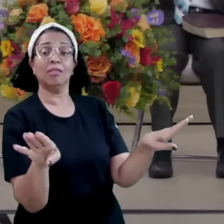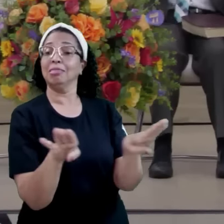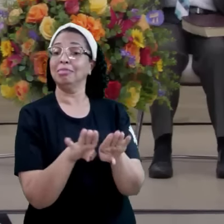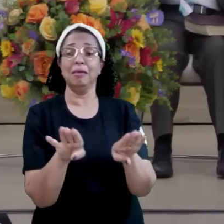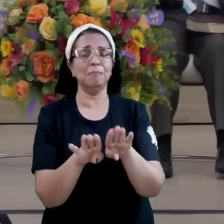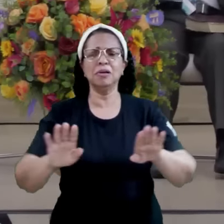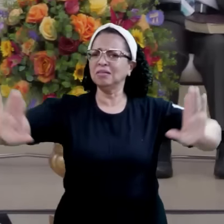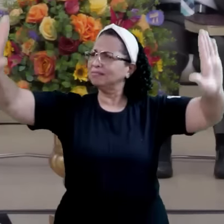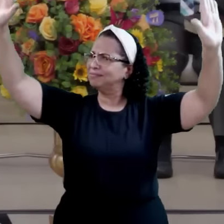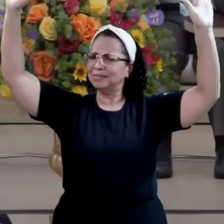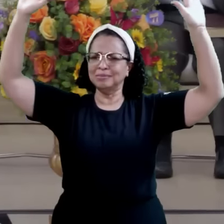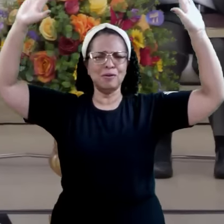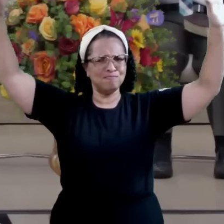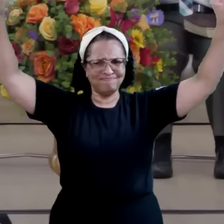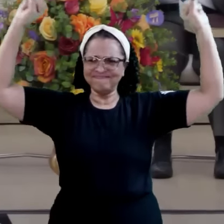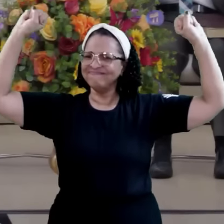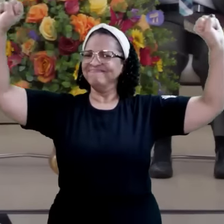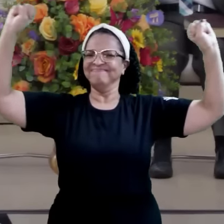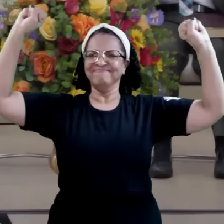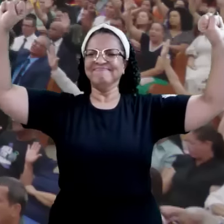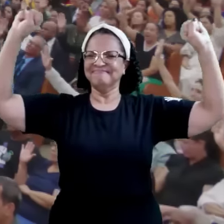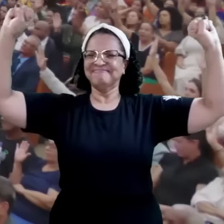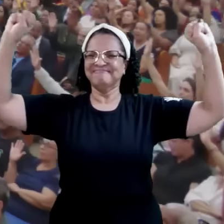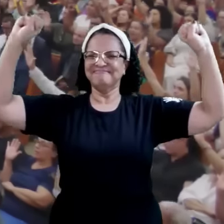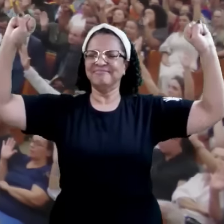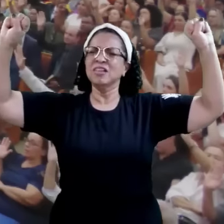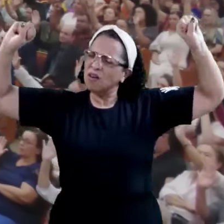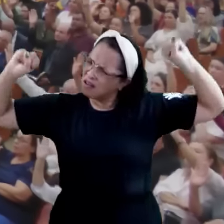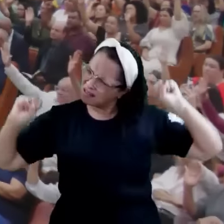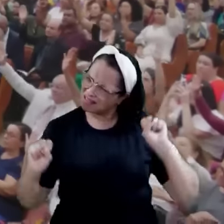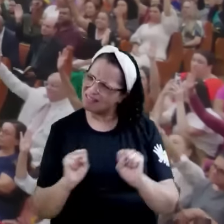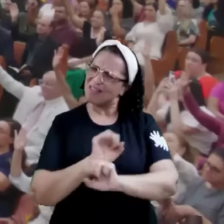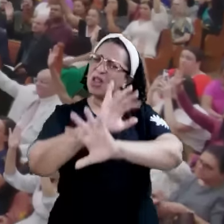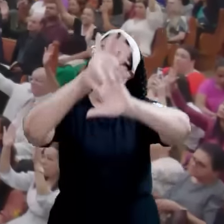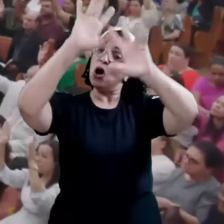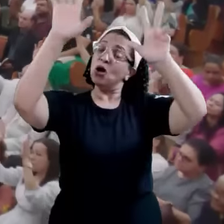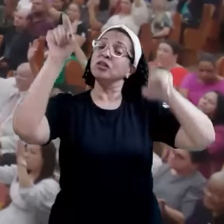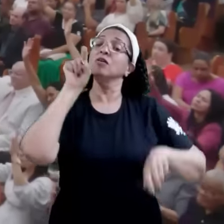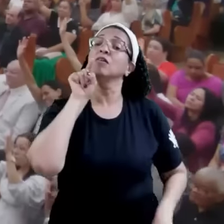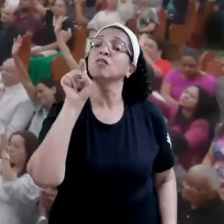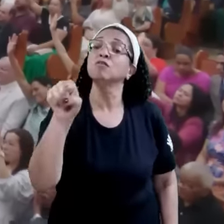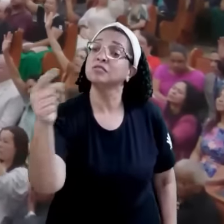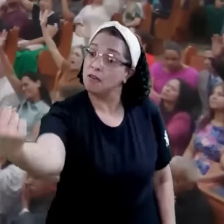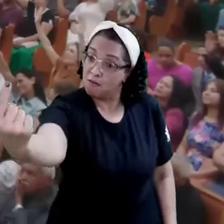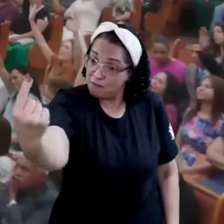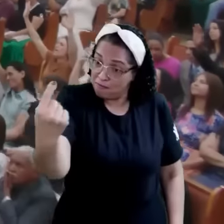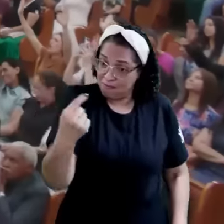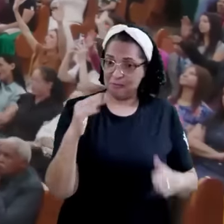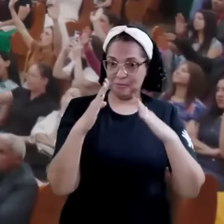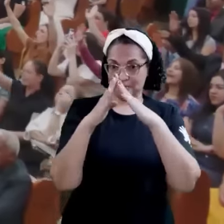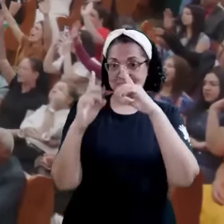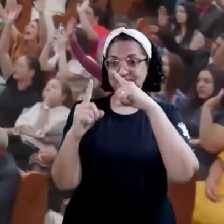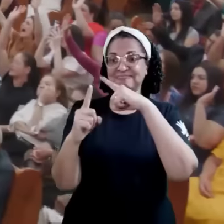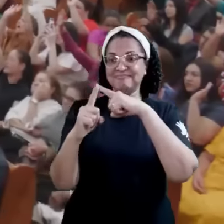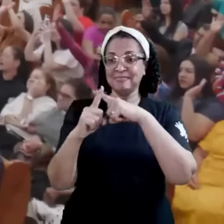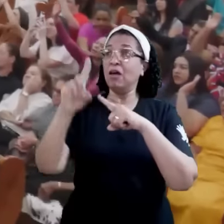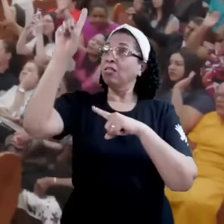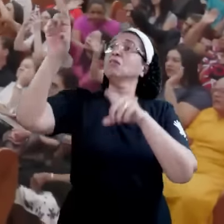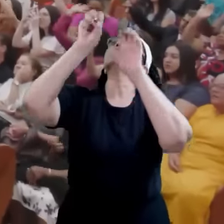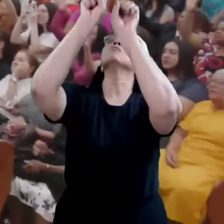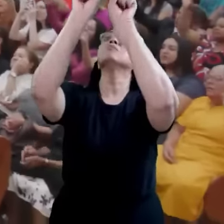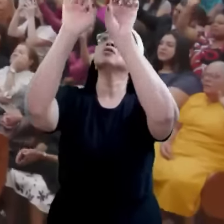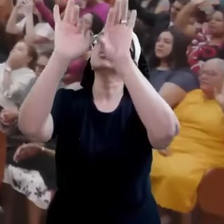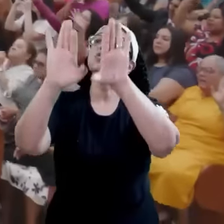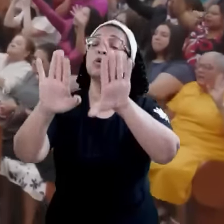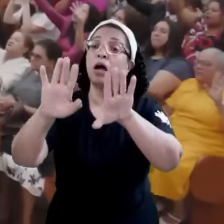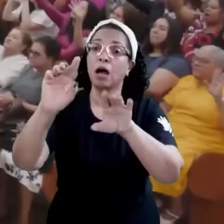mão segura no alto recebe a profecia e prepare um glória quando você entrou aqui Deus já te abençoou e quando você sair a benção de Deus te